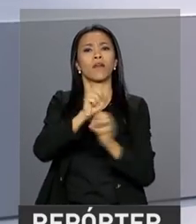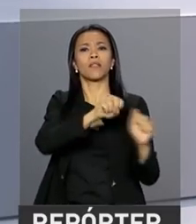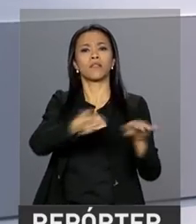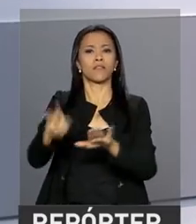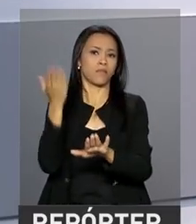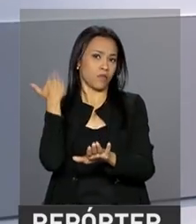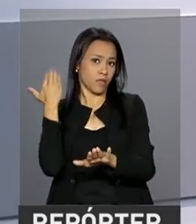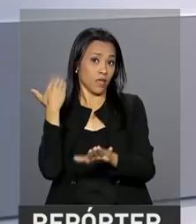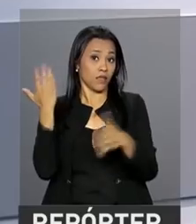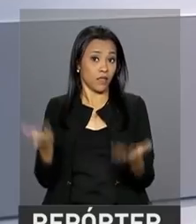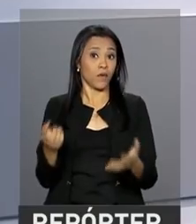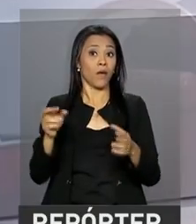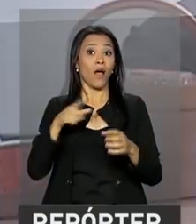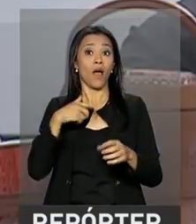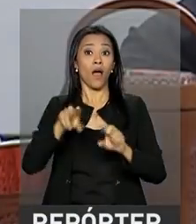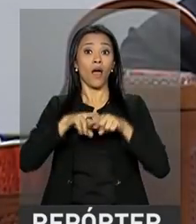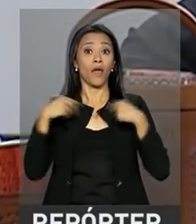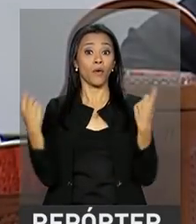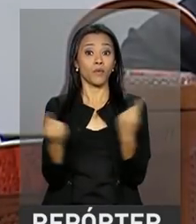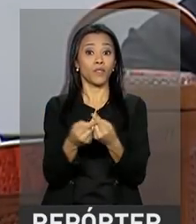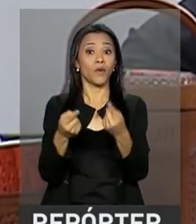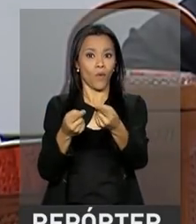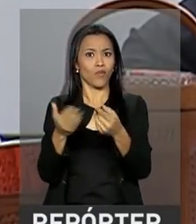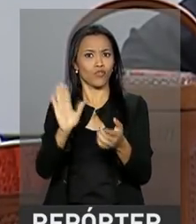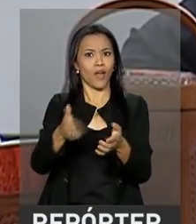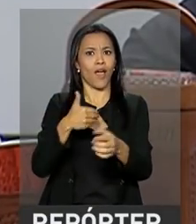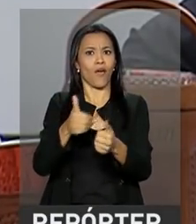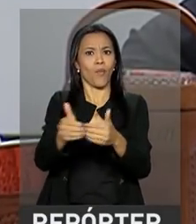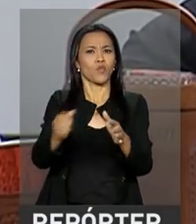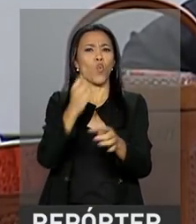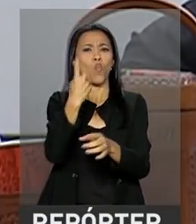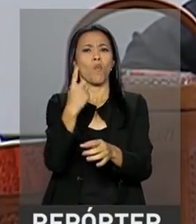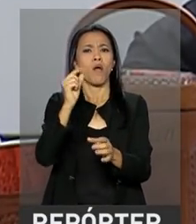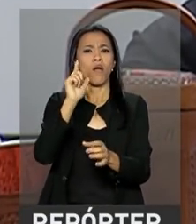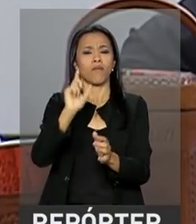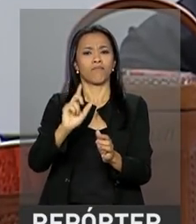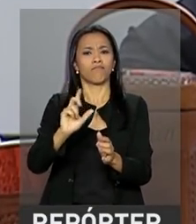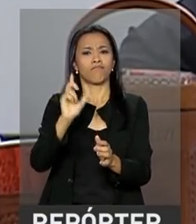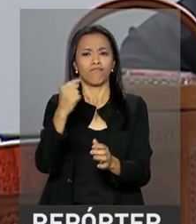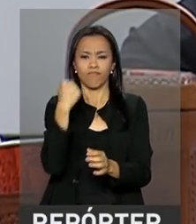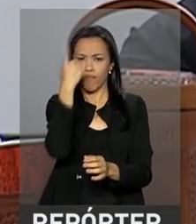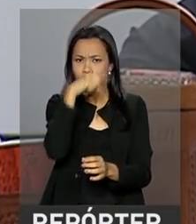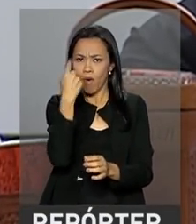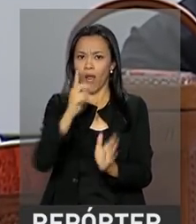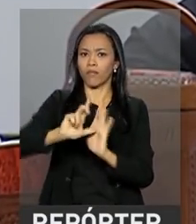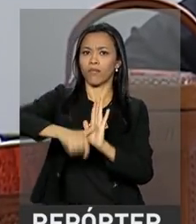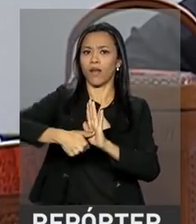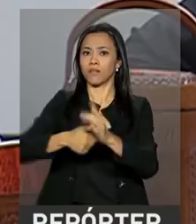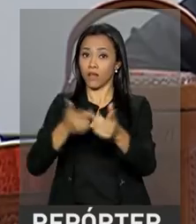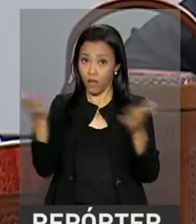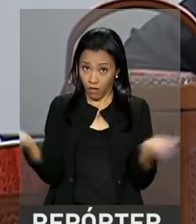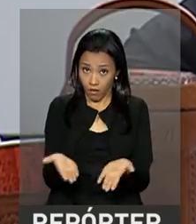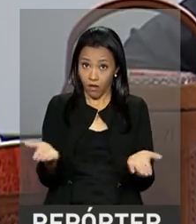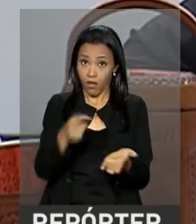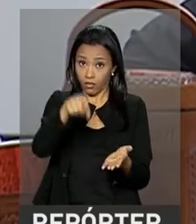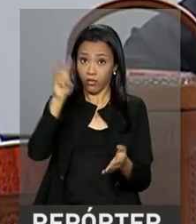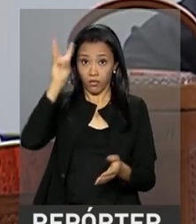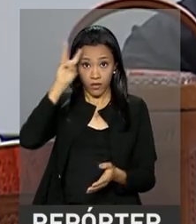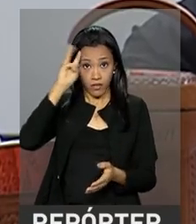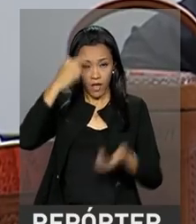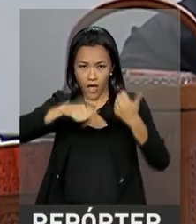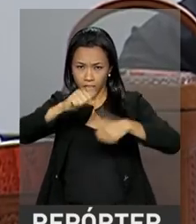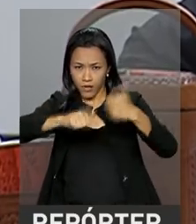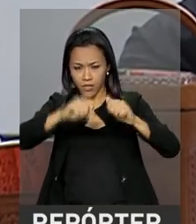passada. A sessão começou agora há pouco com 1h30 de atraso. A expectativa é que os destaques sejam analisados ainda nesta